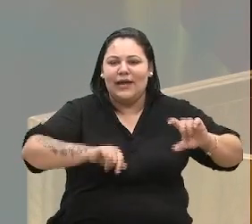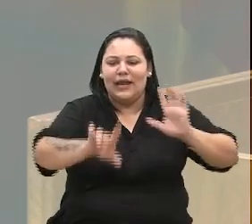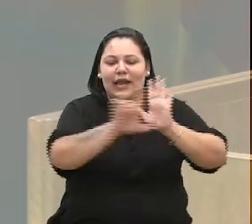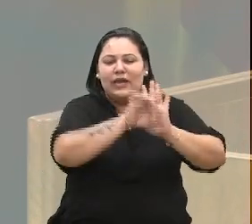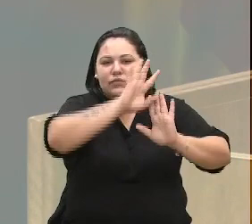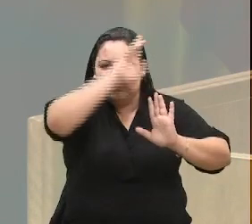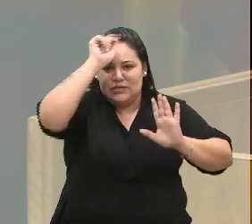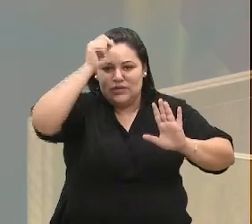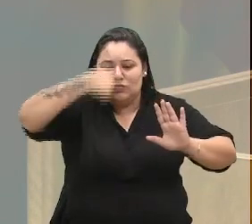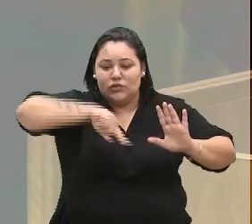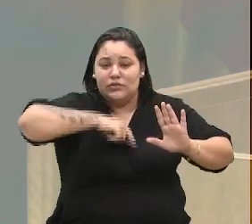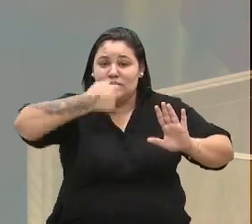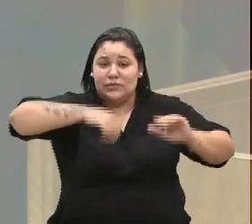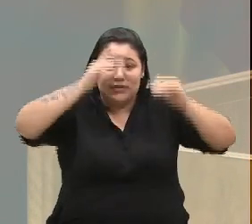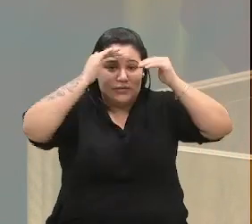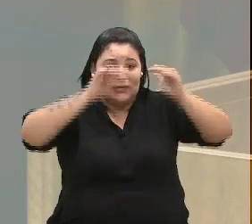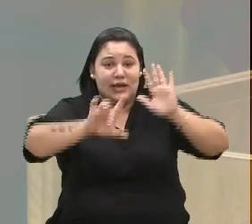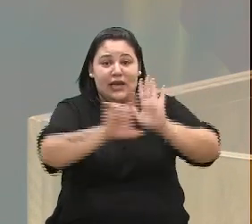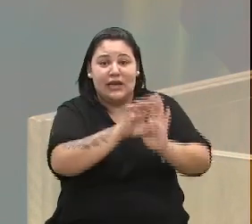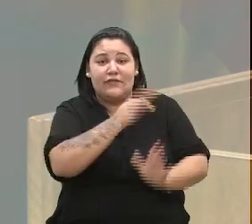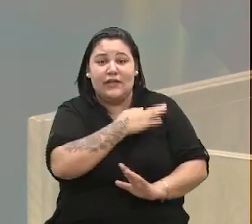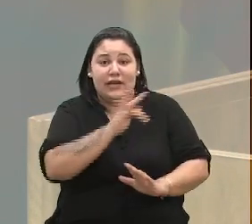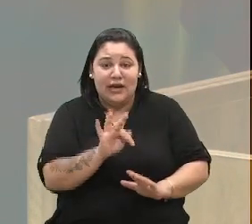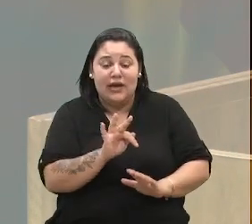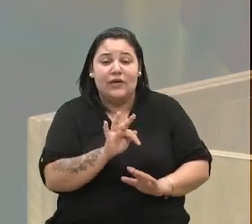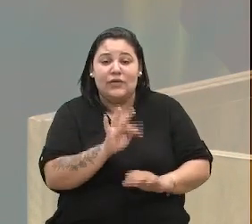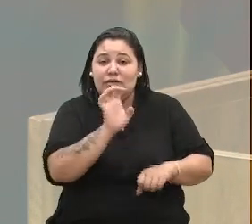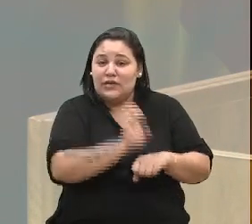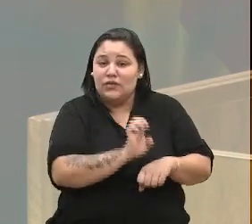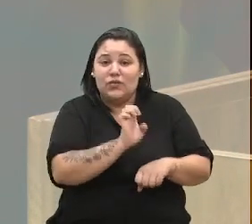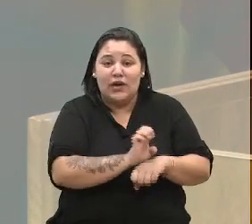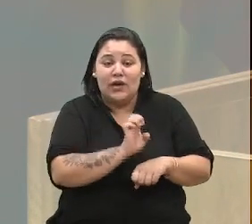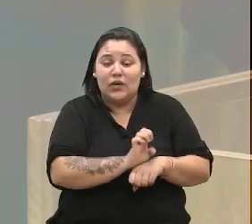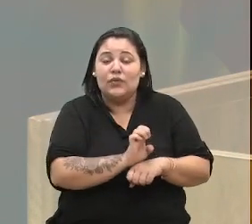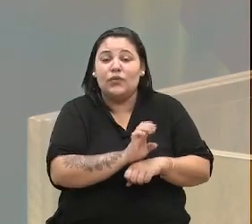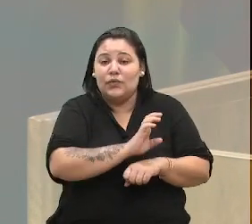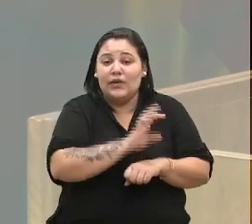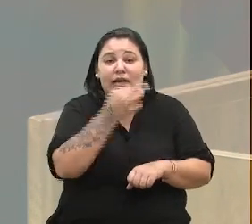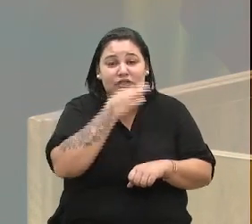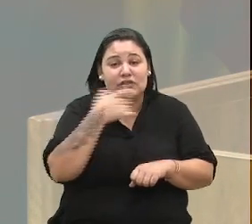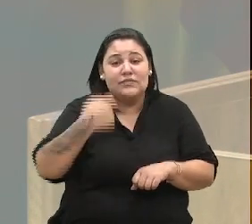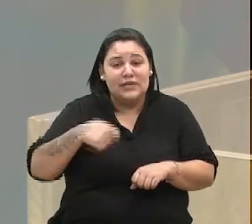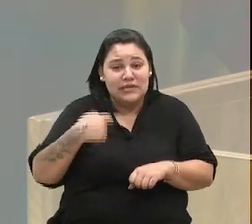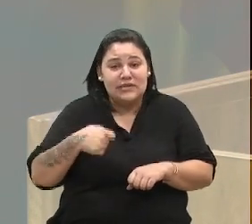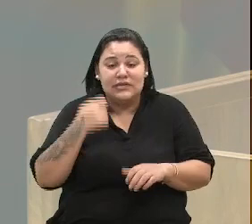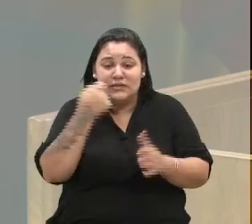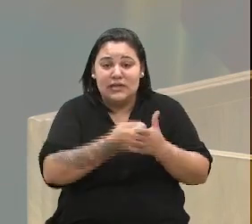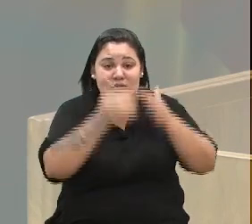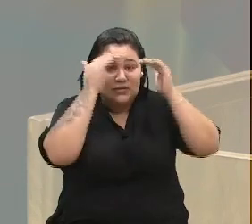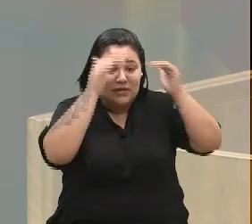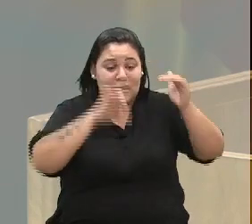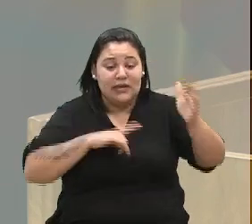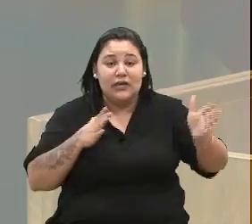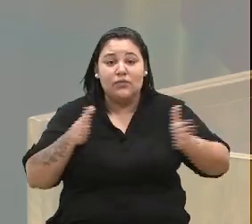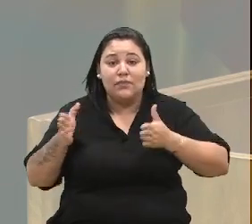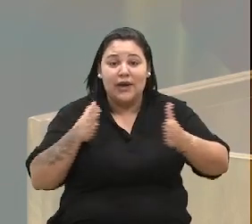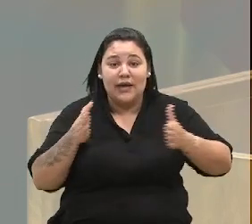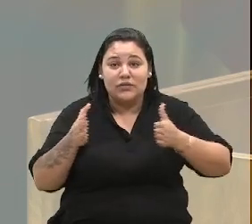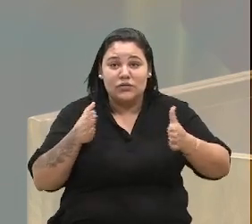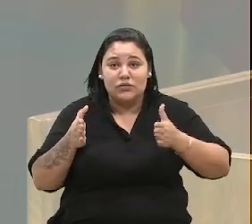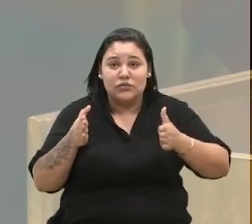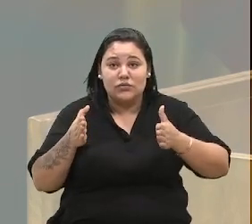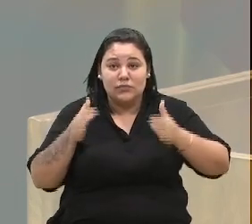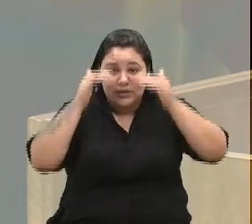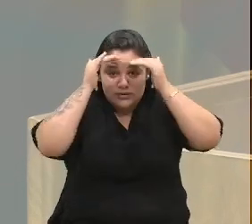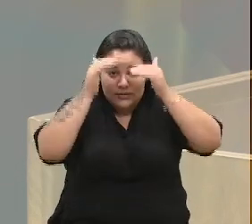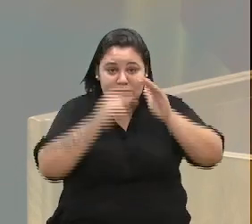isso é legislação federal, estadual, e o município é obrigado a cumprir e tem prazos para cumprir essa legislação. Então,